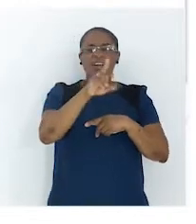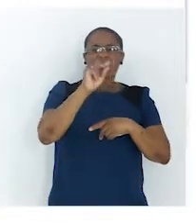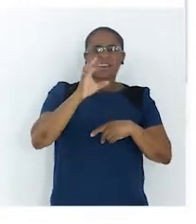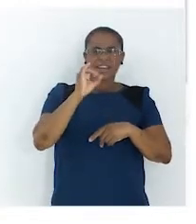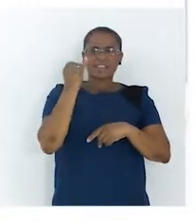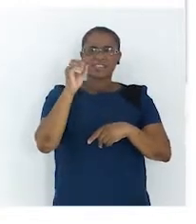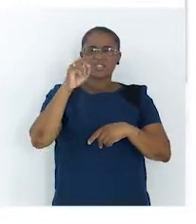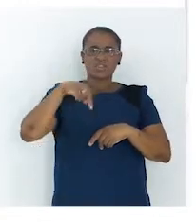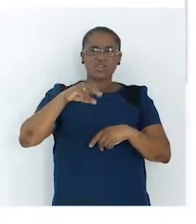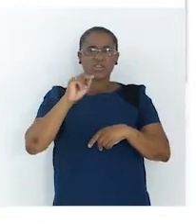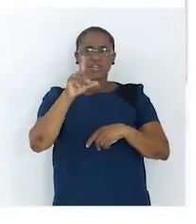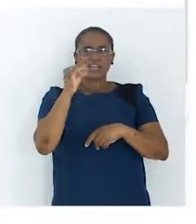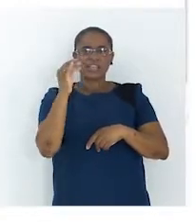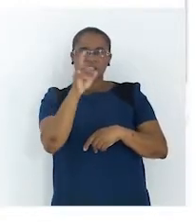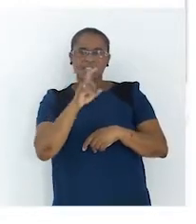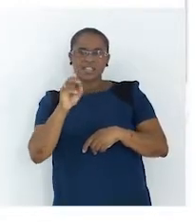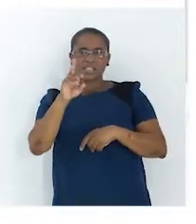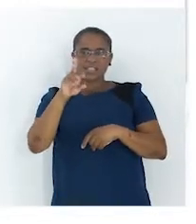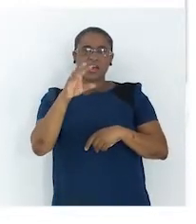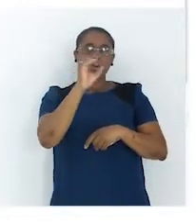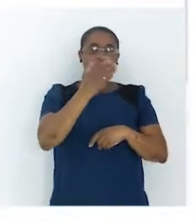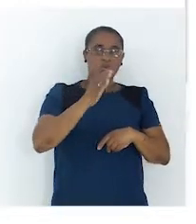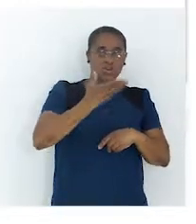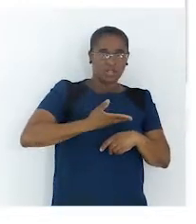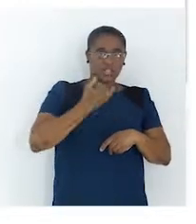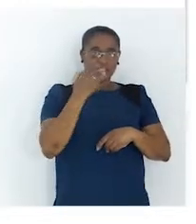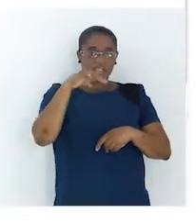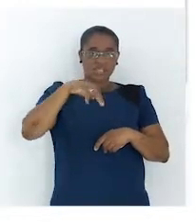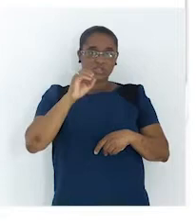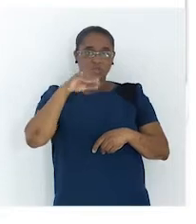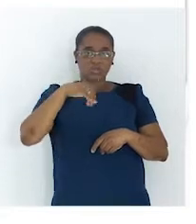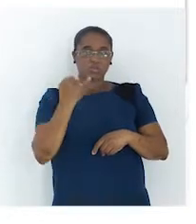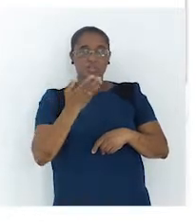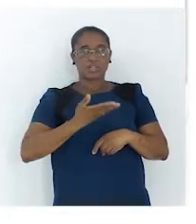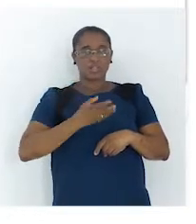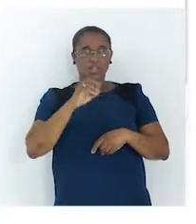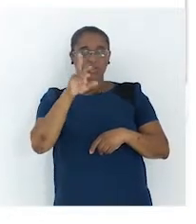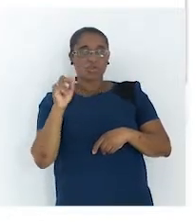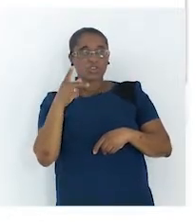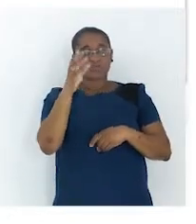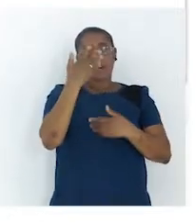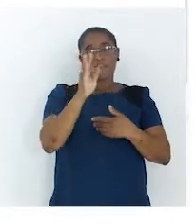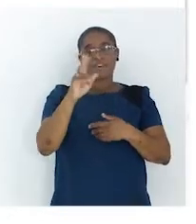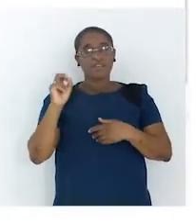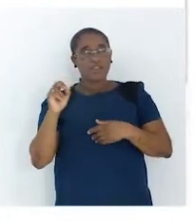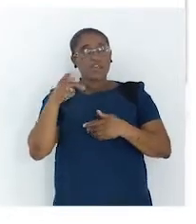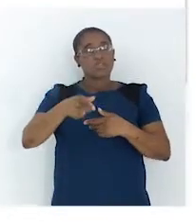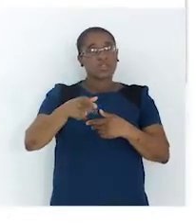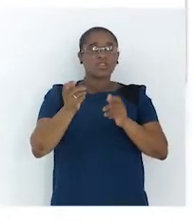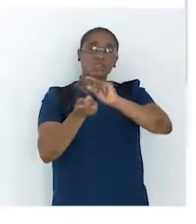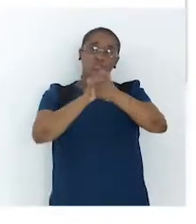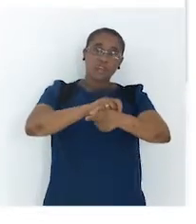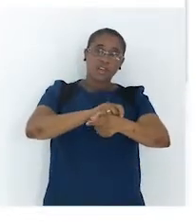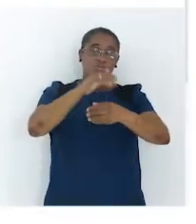o denominador de uma fração consiste em transformar o denominador o número racional ou